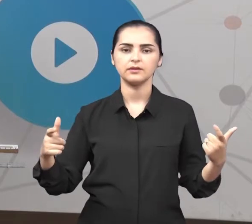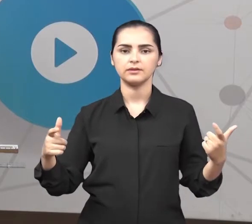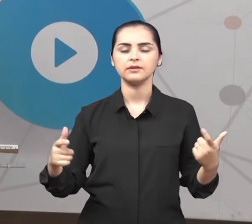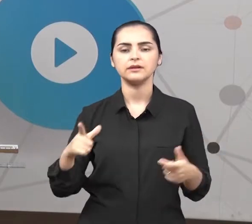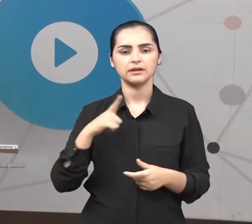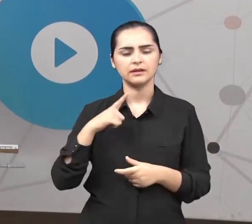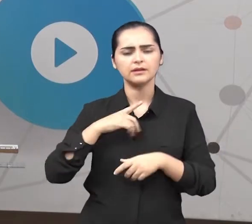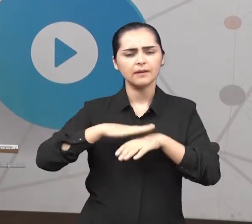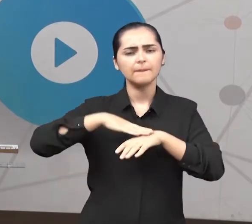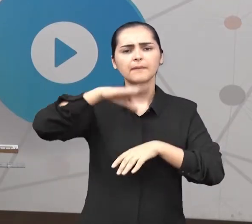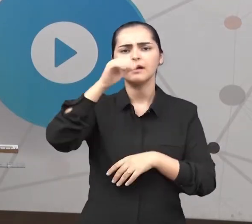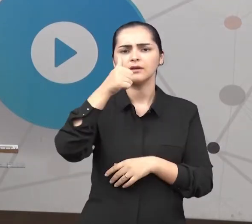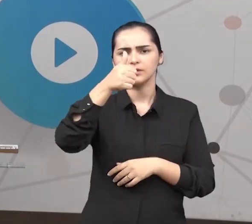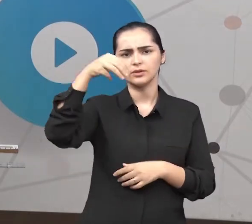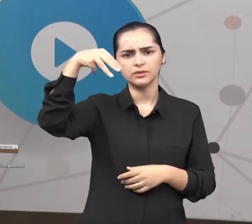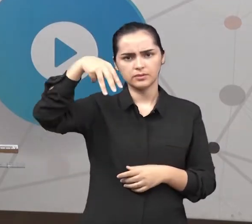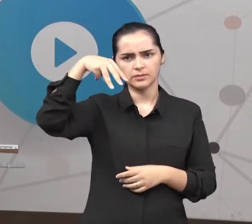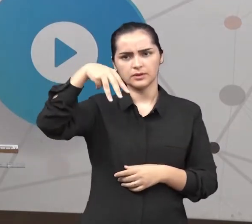1 metro.